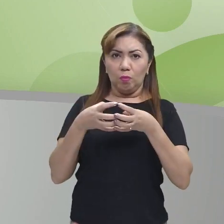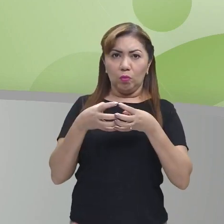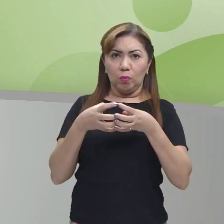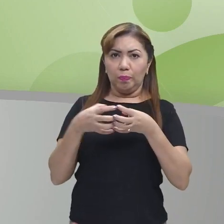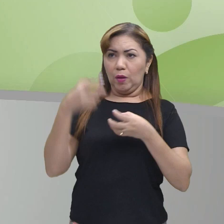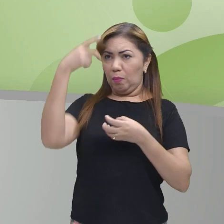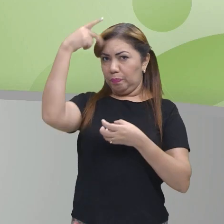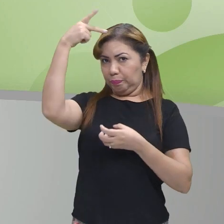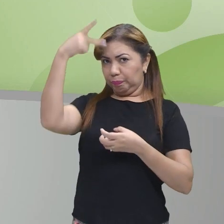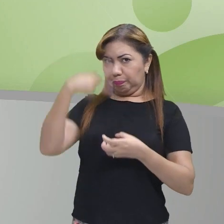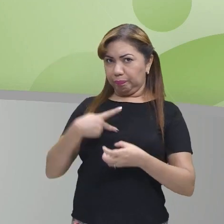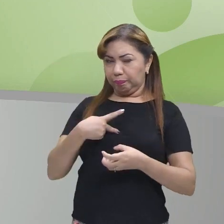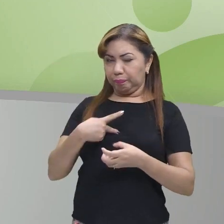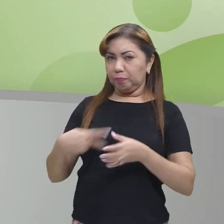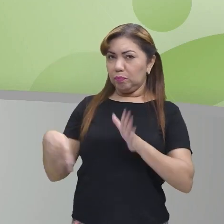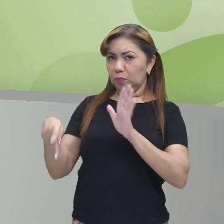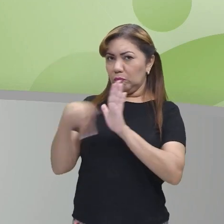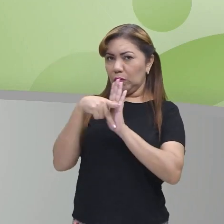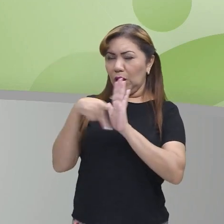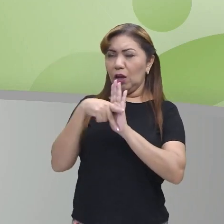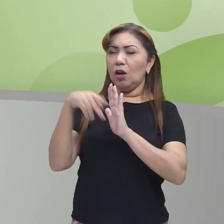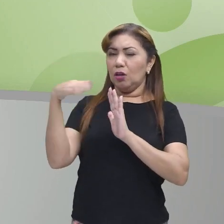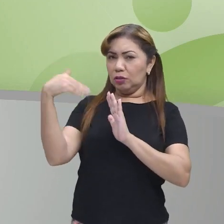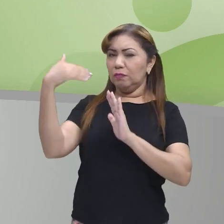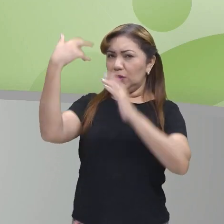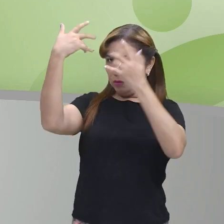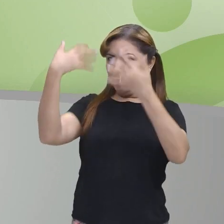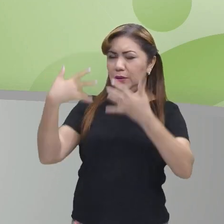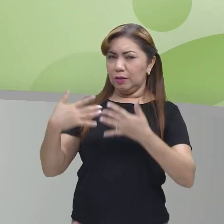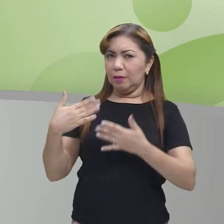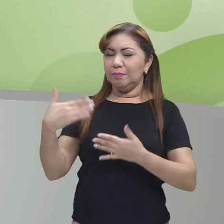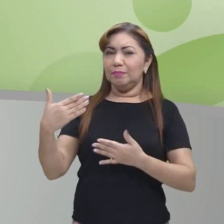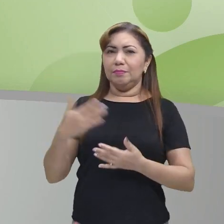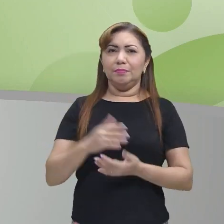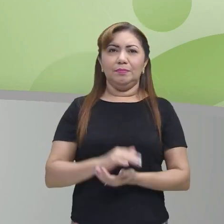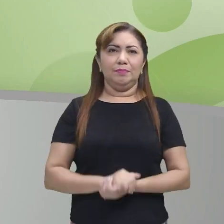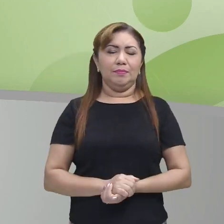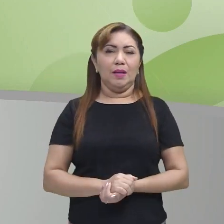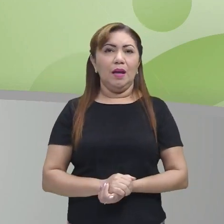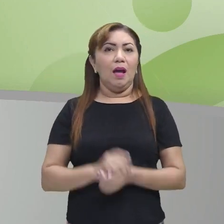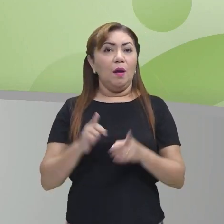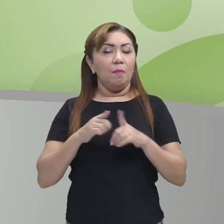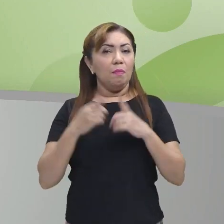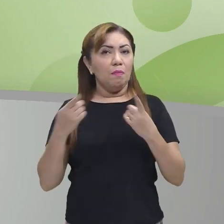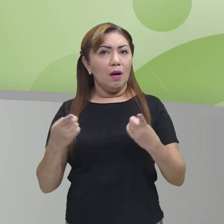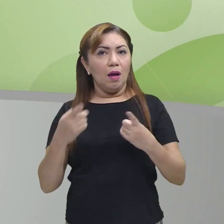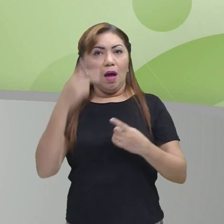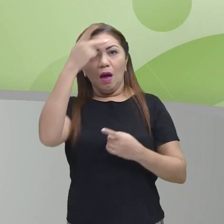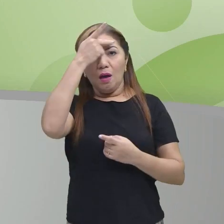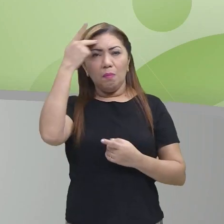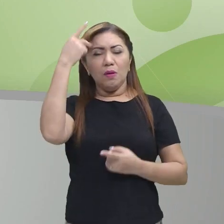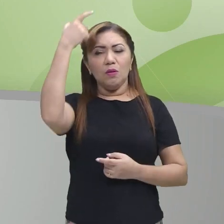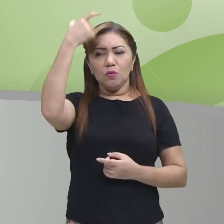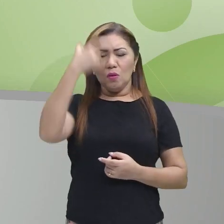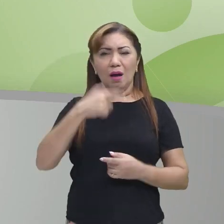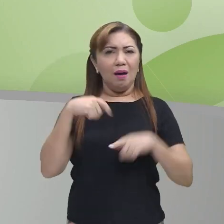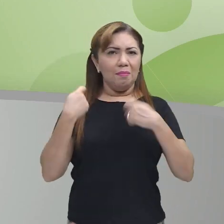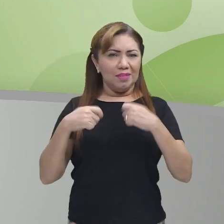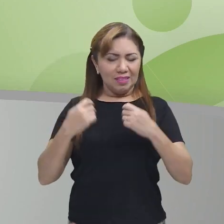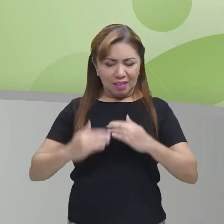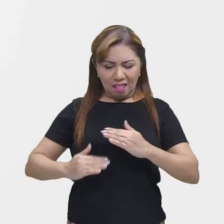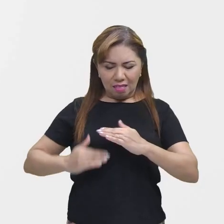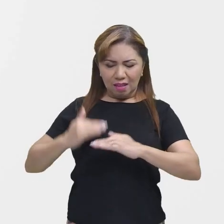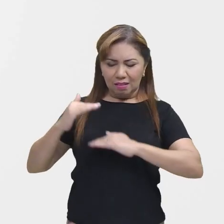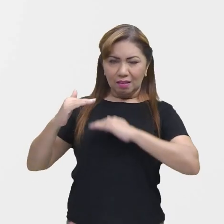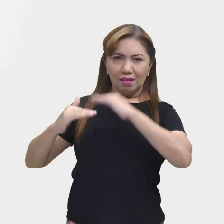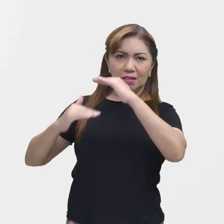dos seres humanos, nós vamos falar um pouquinho mais lá na frente. Mas os seres humanos, eles precisam se desenvolver, que é o que nós vamos